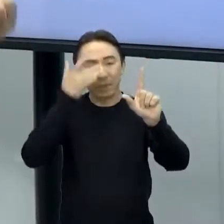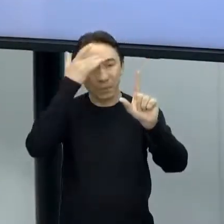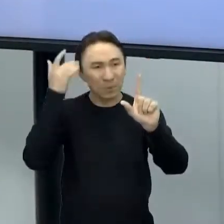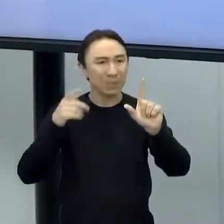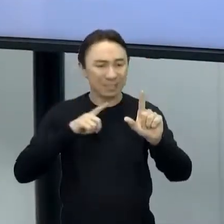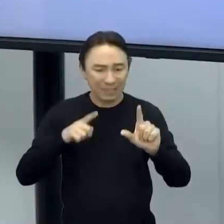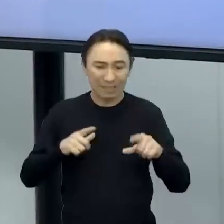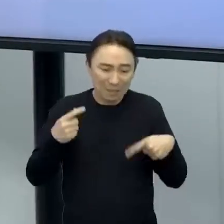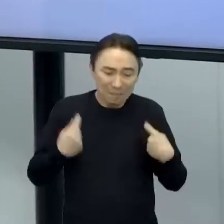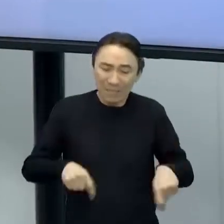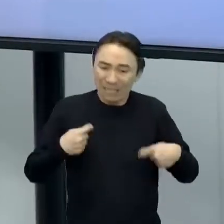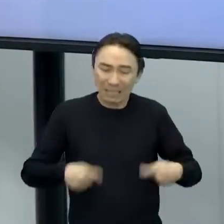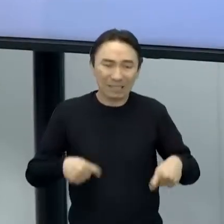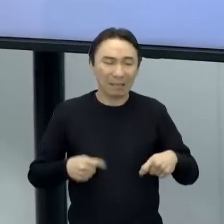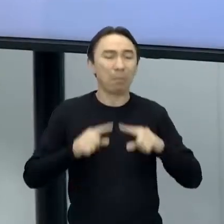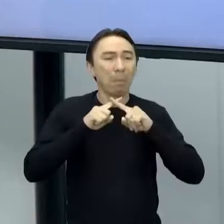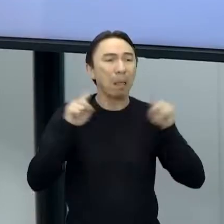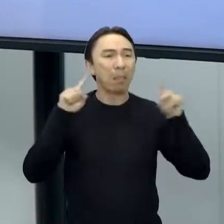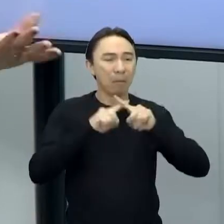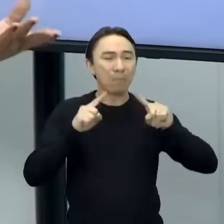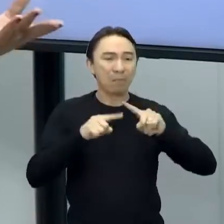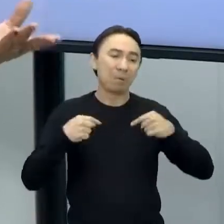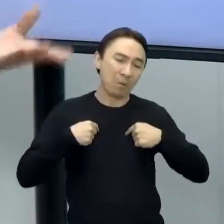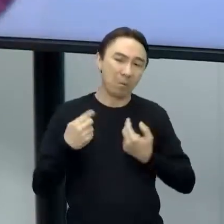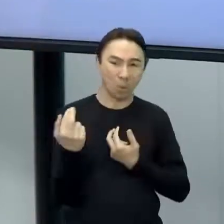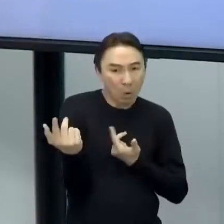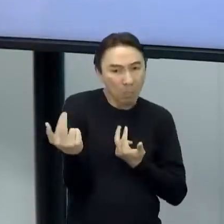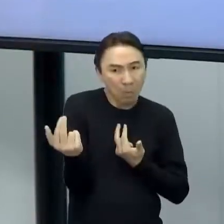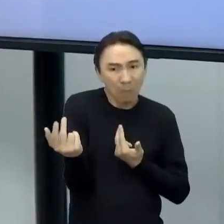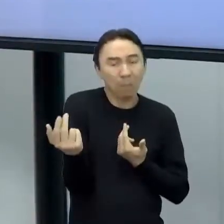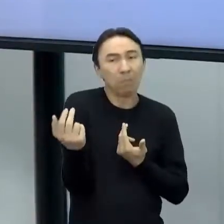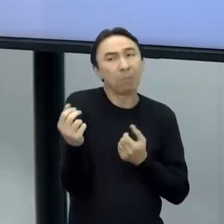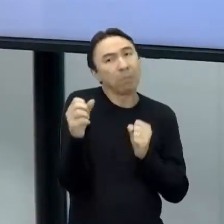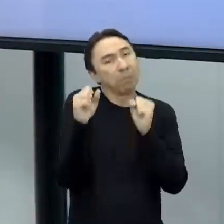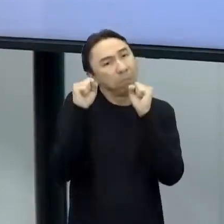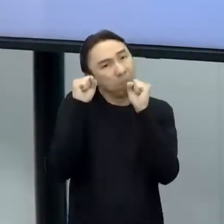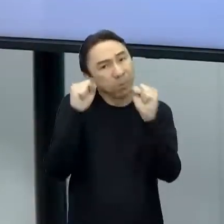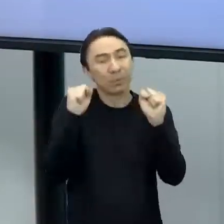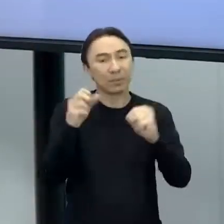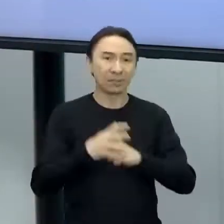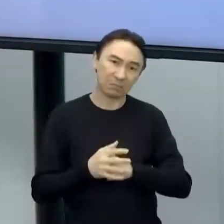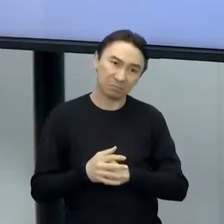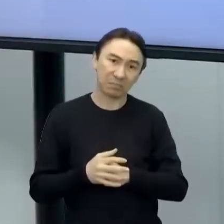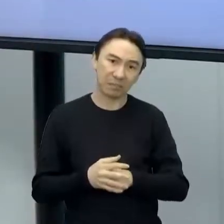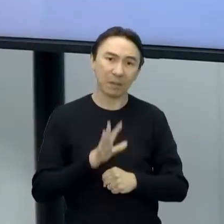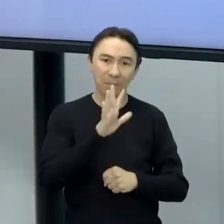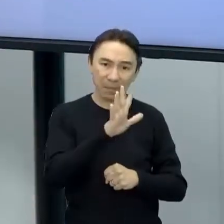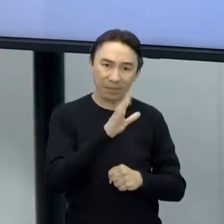essa mesma queixa? Pode. Mas ele foi desenvolvido para mim.